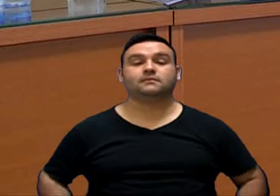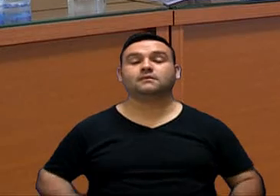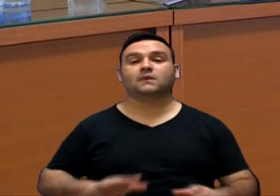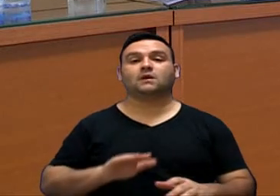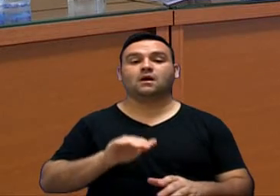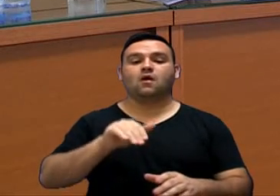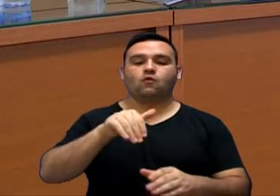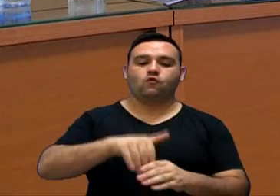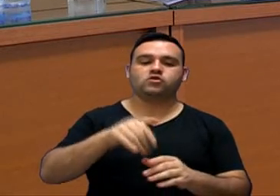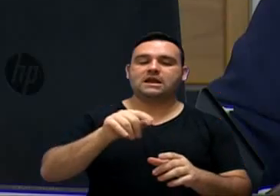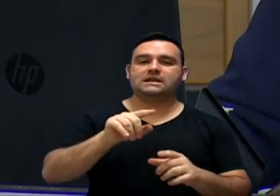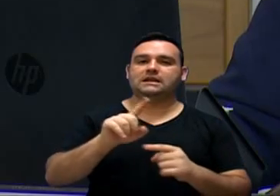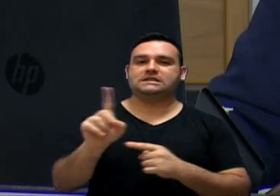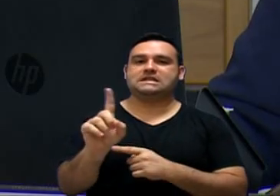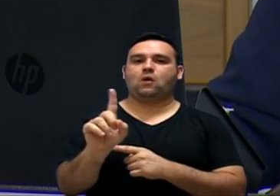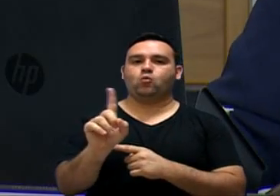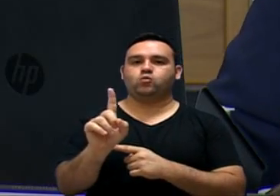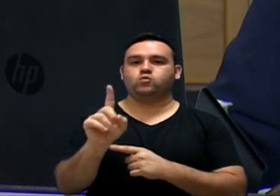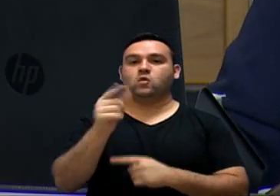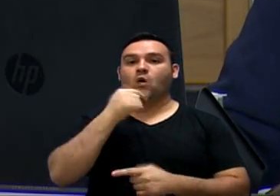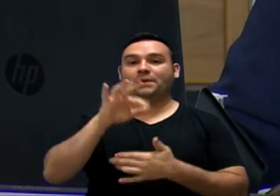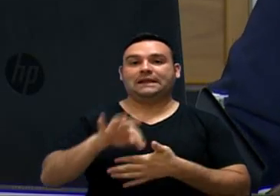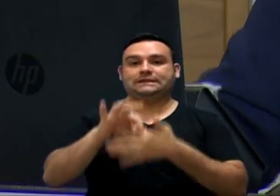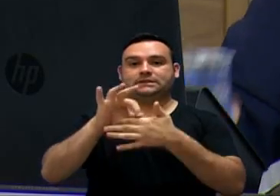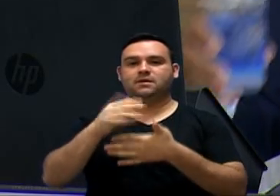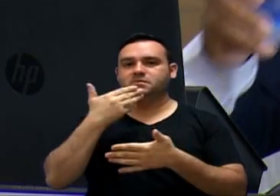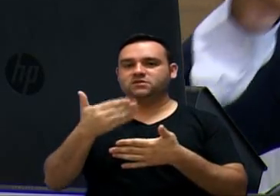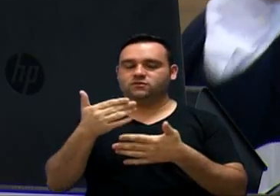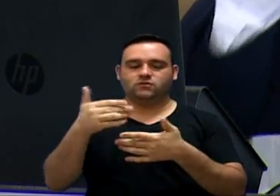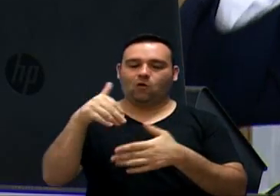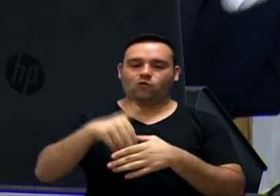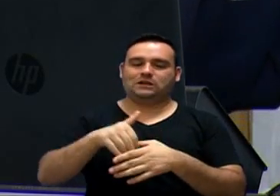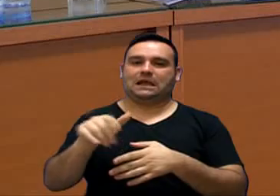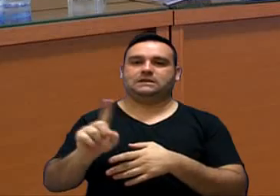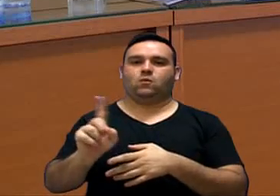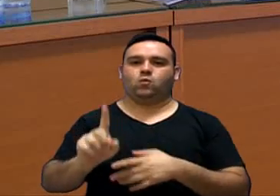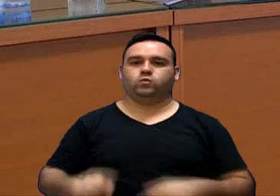Voto não. Pedido do líder do senhor prefeito.